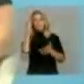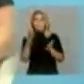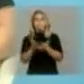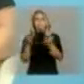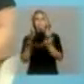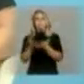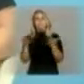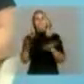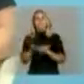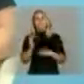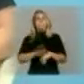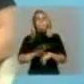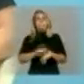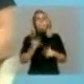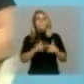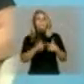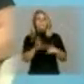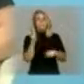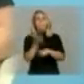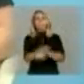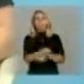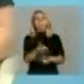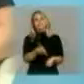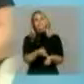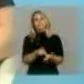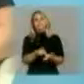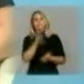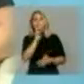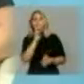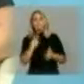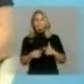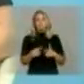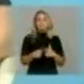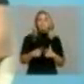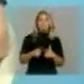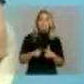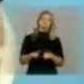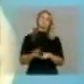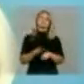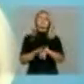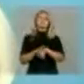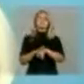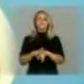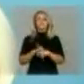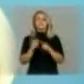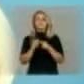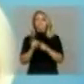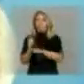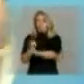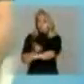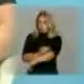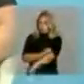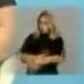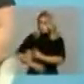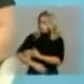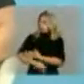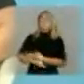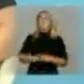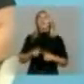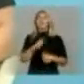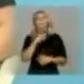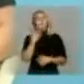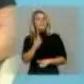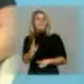favorecidas são as mais atingidas pela doença. A questão de serem doenças que deixam sequelas, mas que raramente